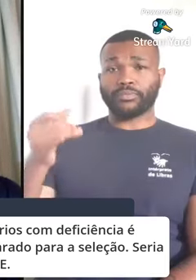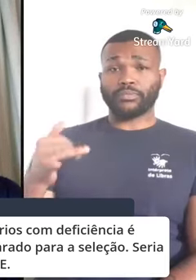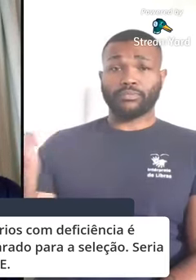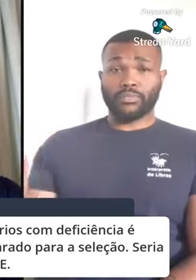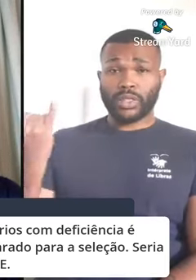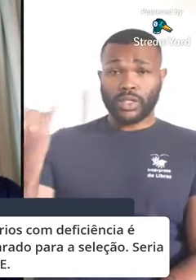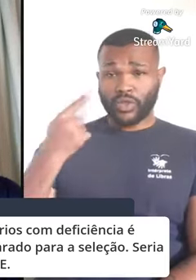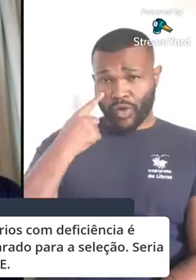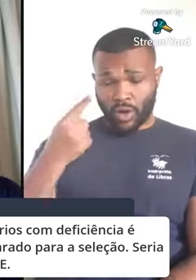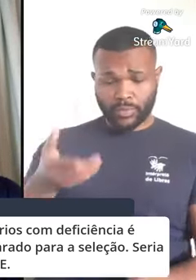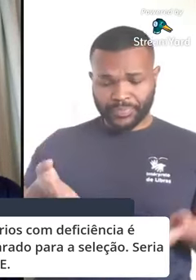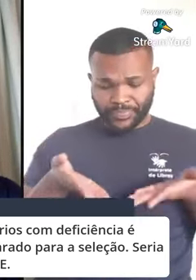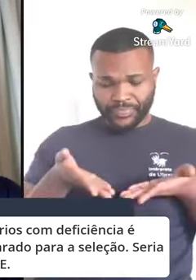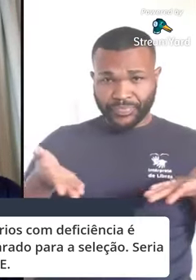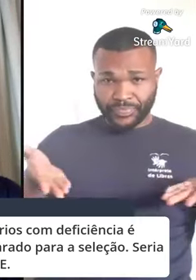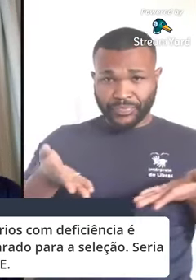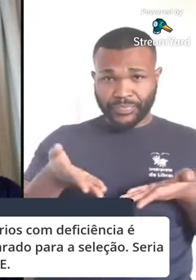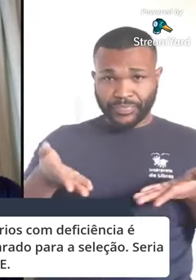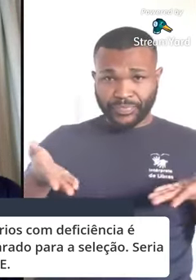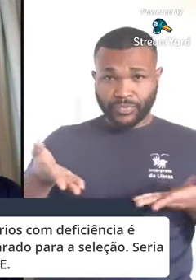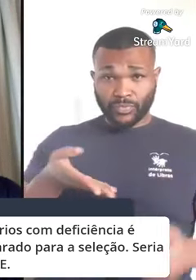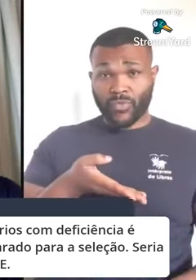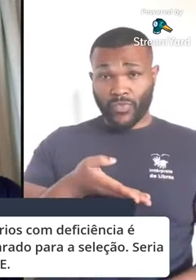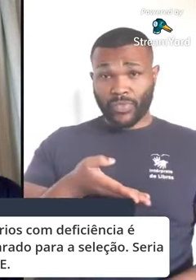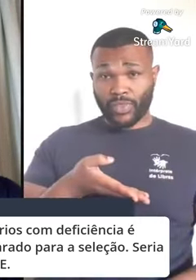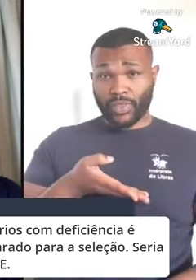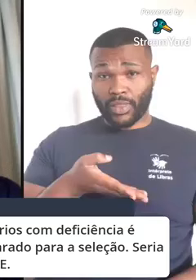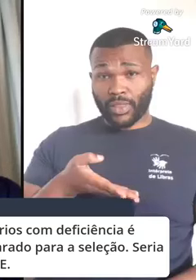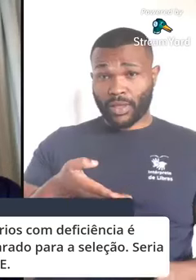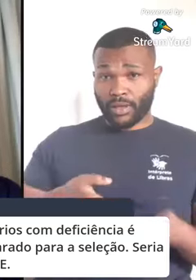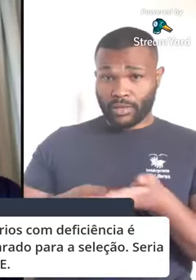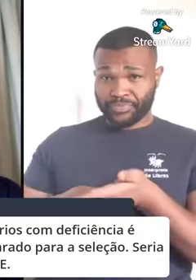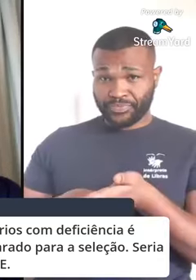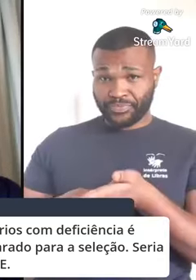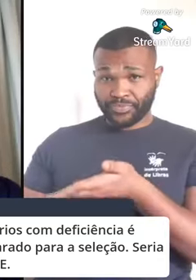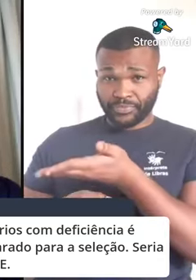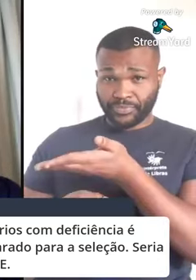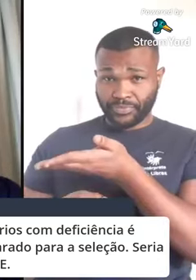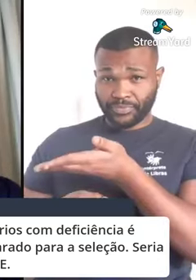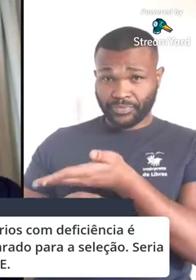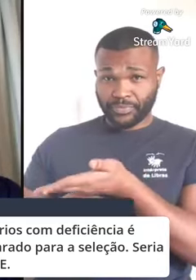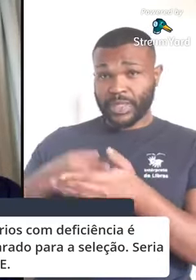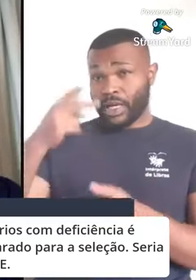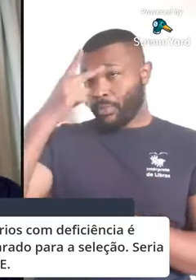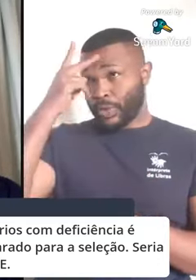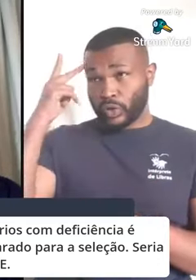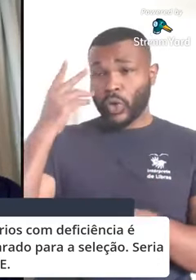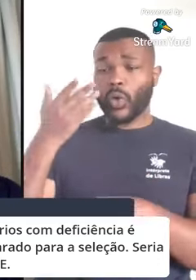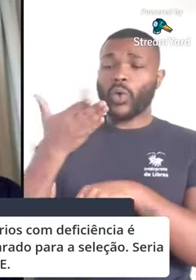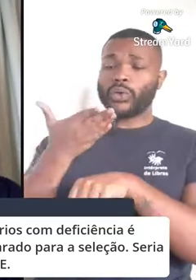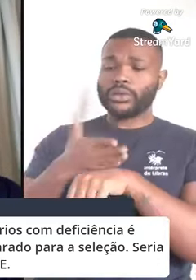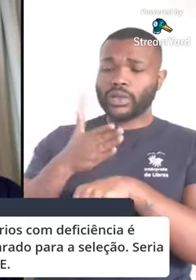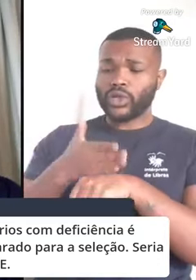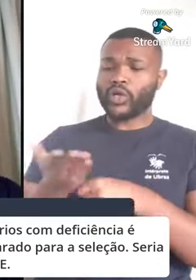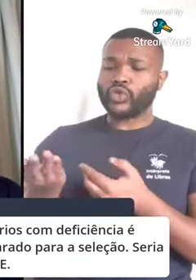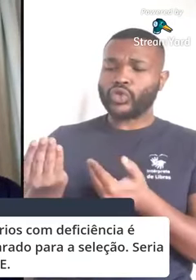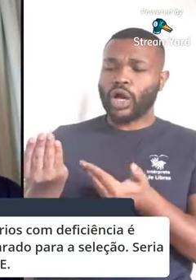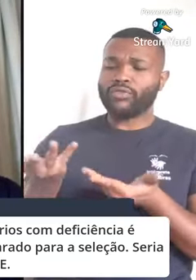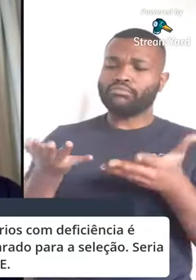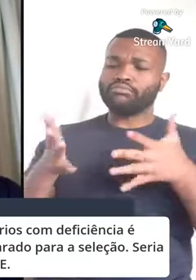que talvez os mecanismos aí de inclusão do estagiário com deficiência, do jovem com deficiência,